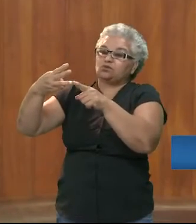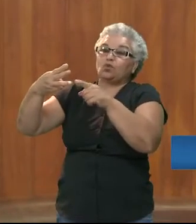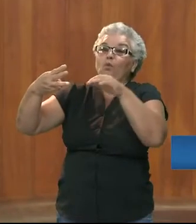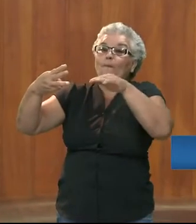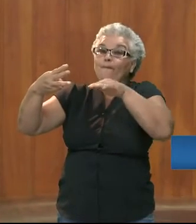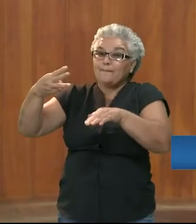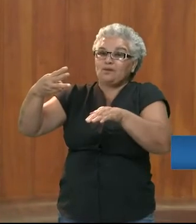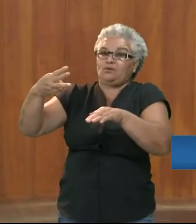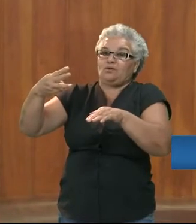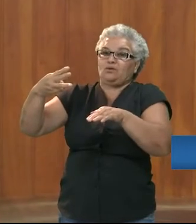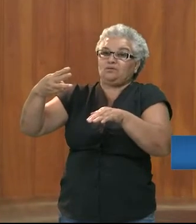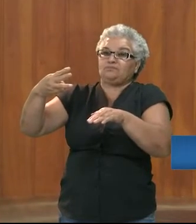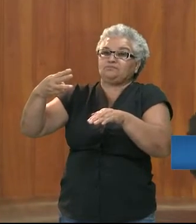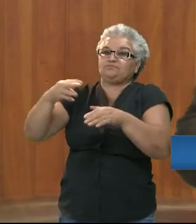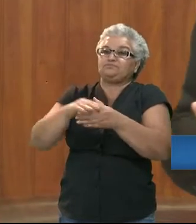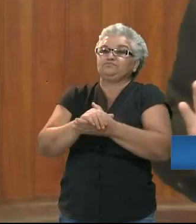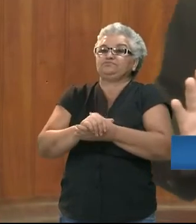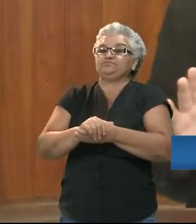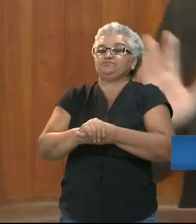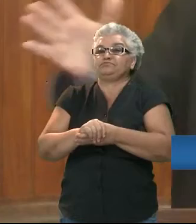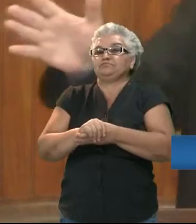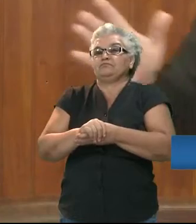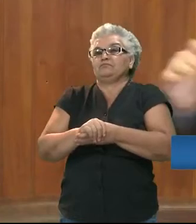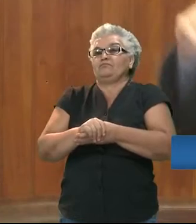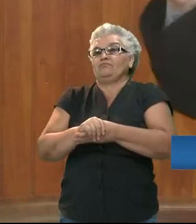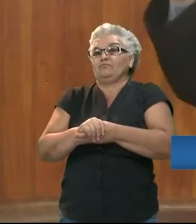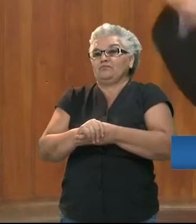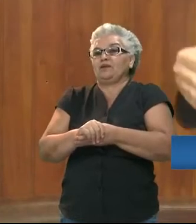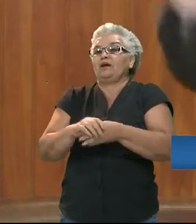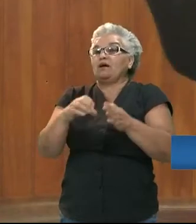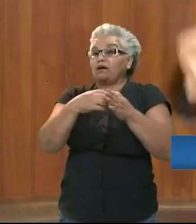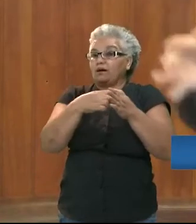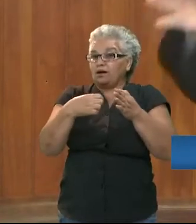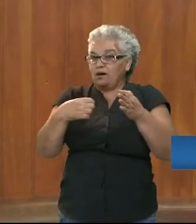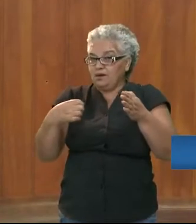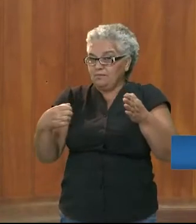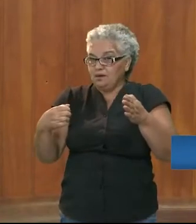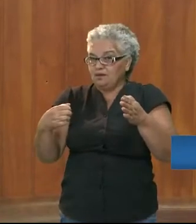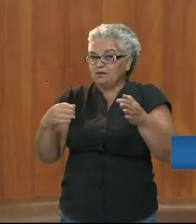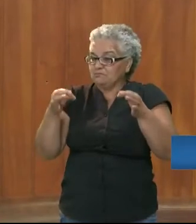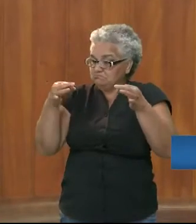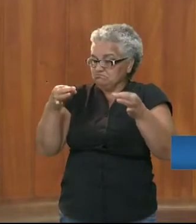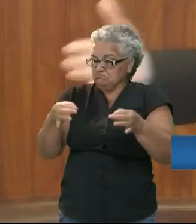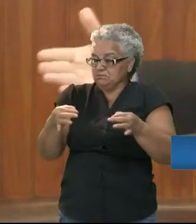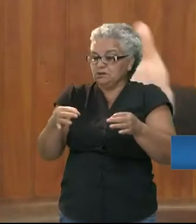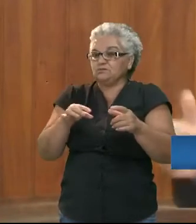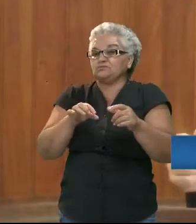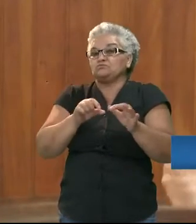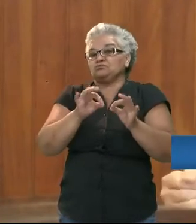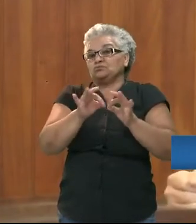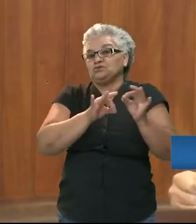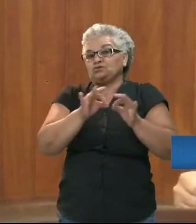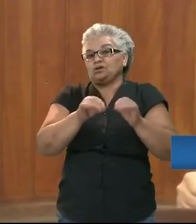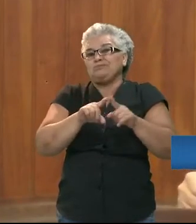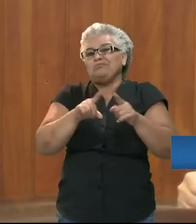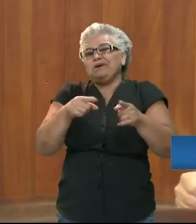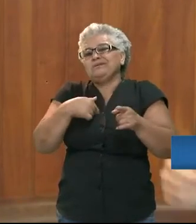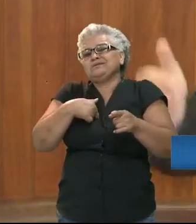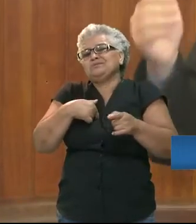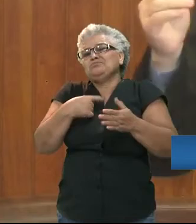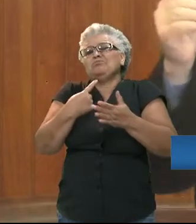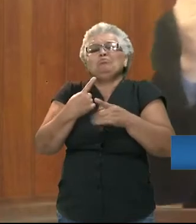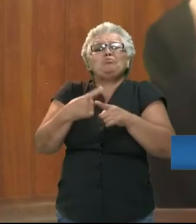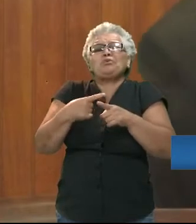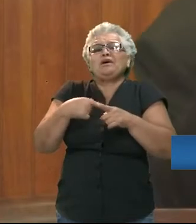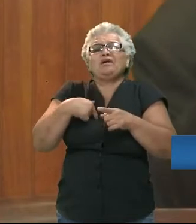menor. E é isso que está aí. A emenda é razoável para esse projeto? É razoável. Por que então eu estou tirando?